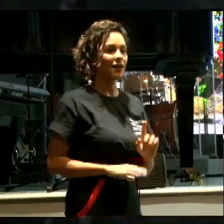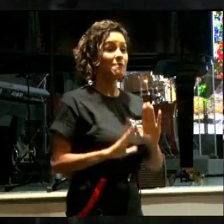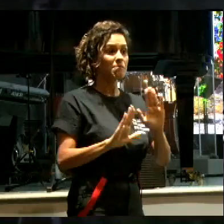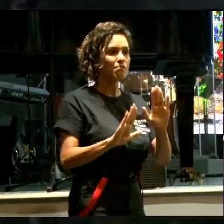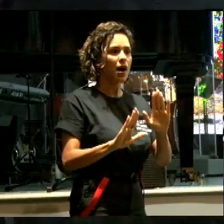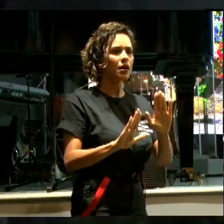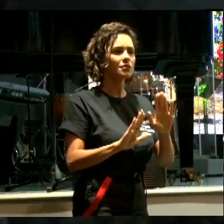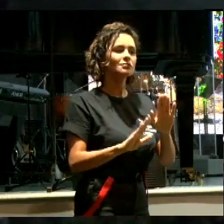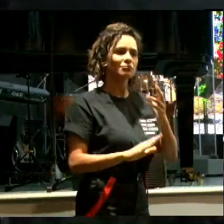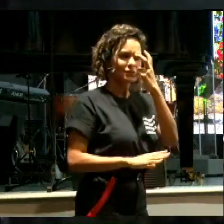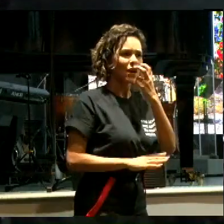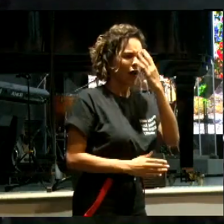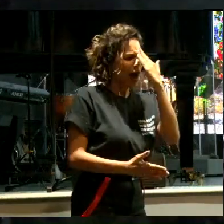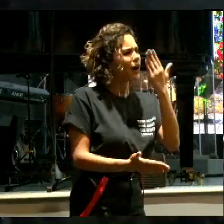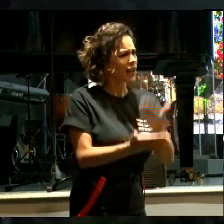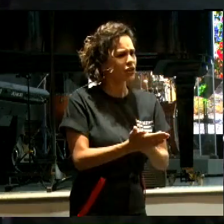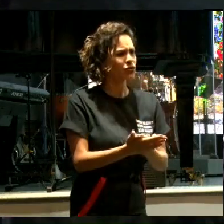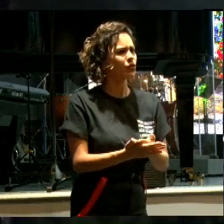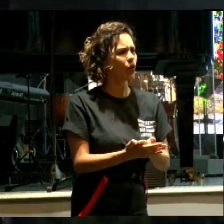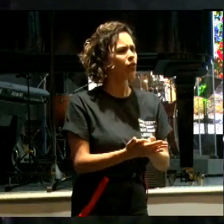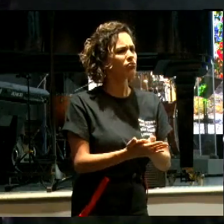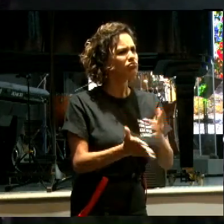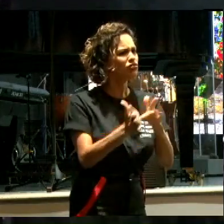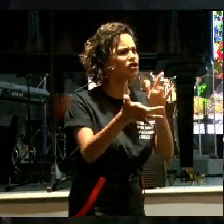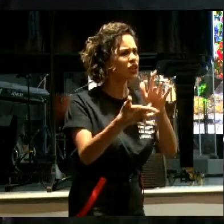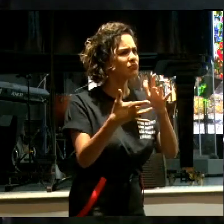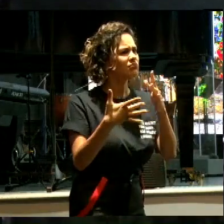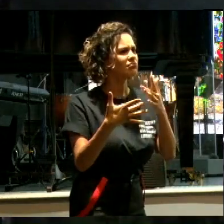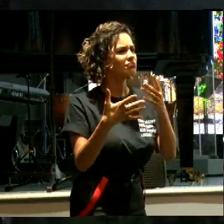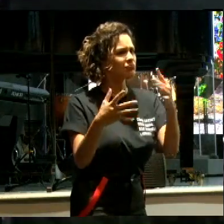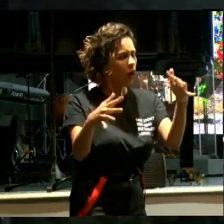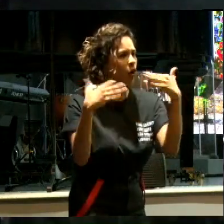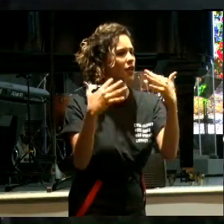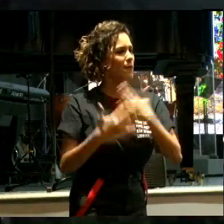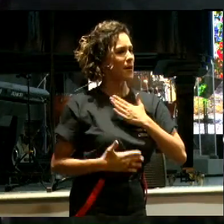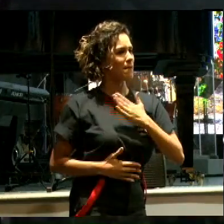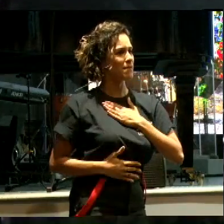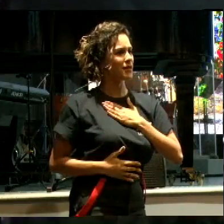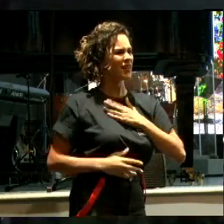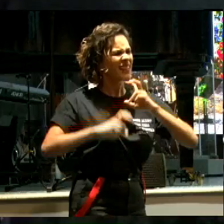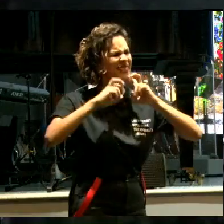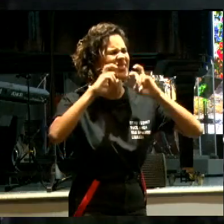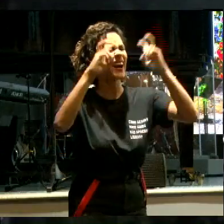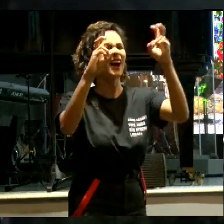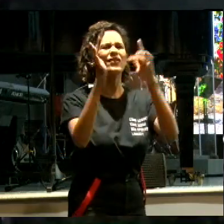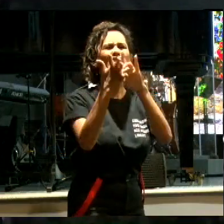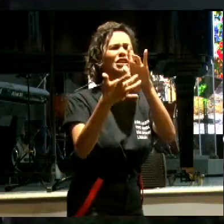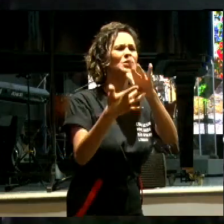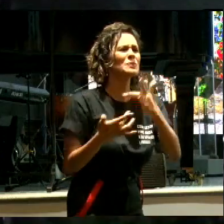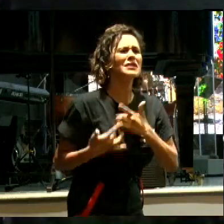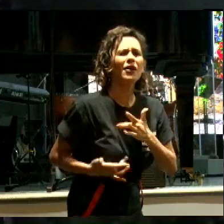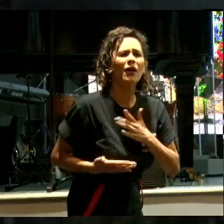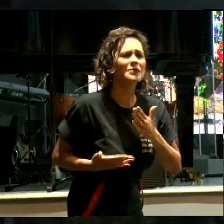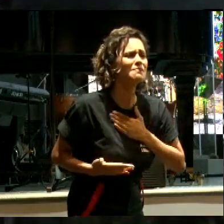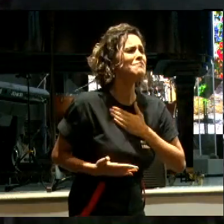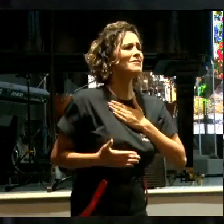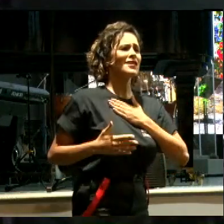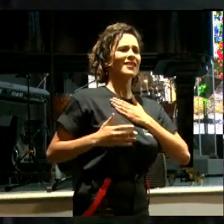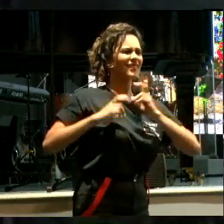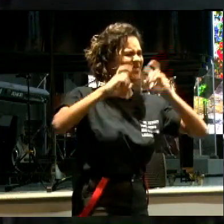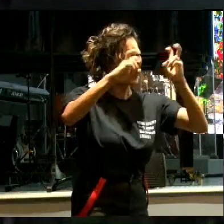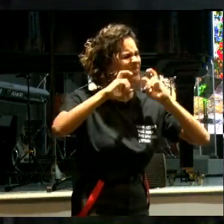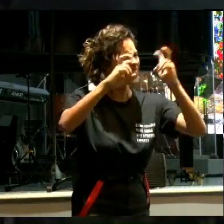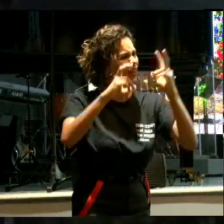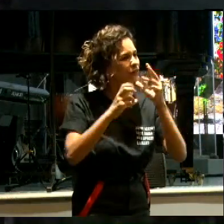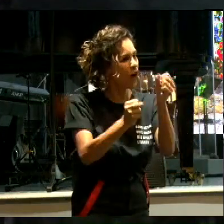Mas ele não, ele gritava mais alto: filho de Davi, tem misericórdia de mim. E quantas das